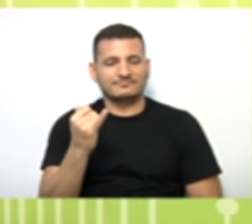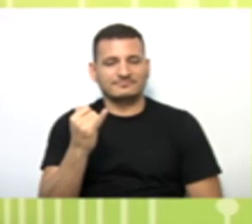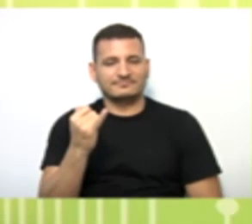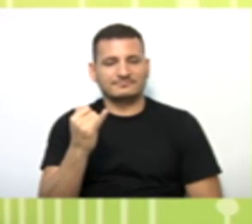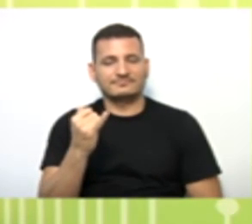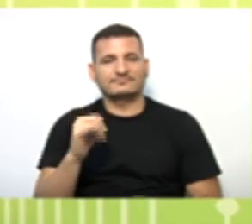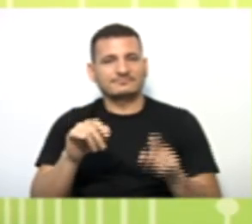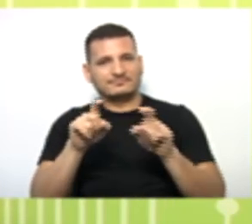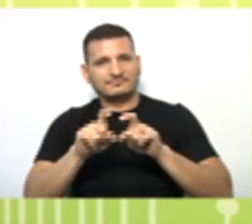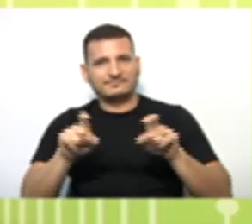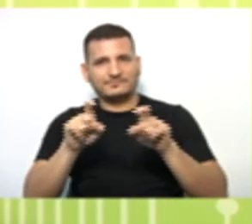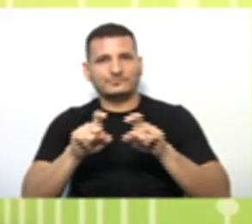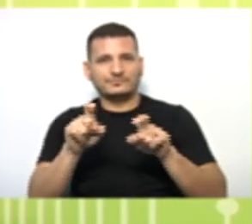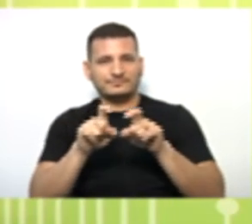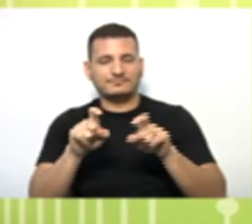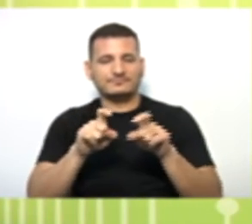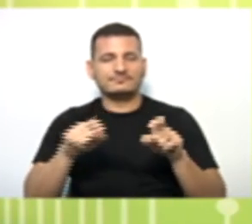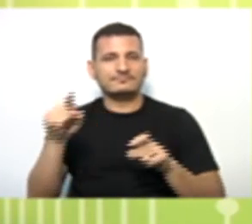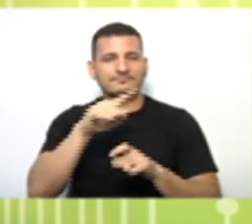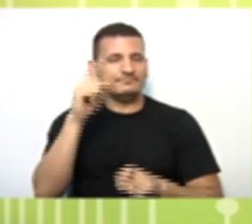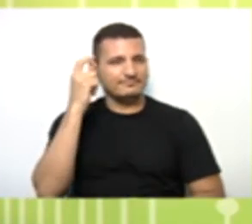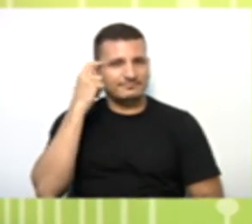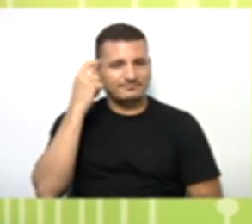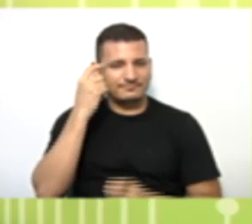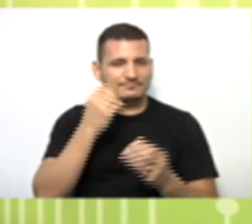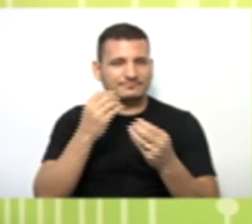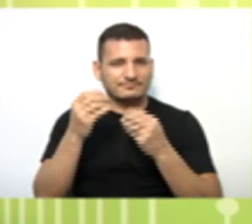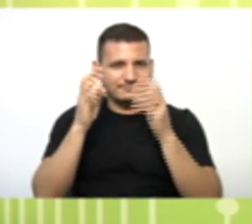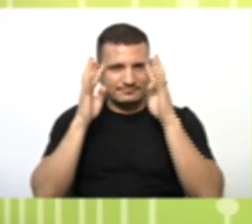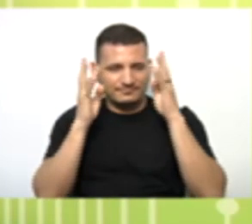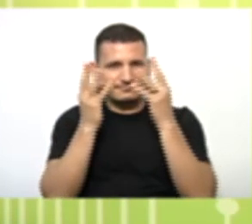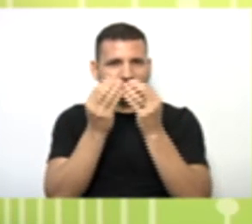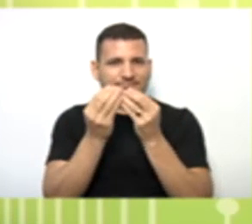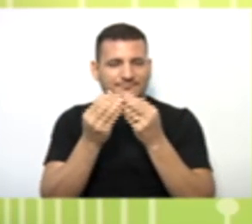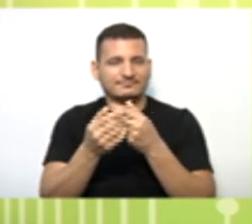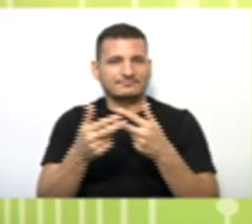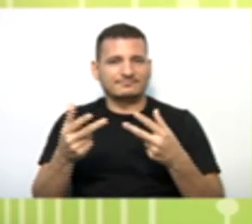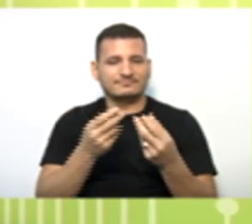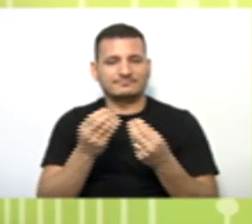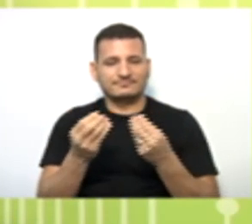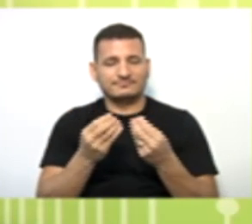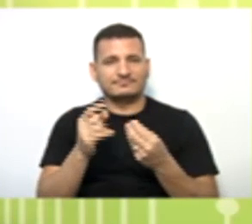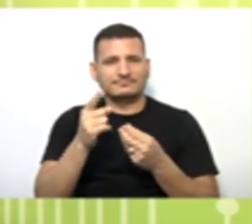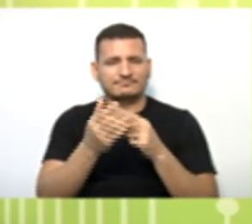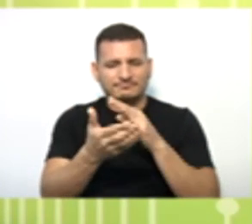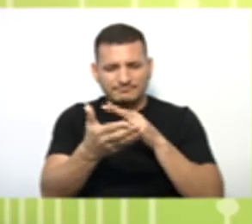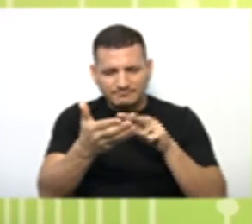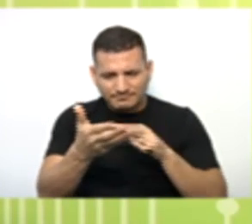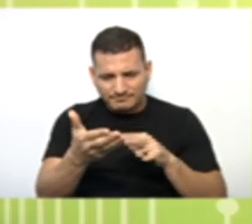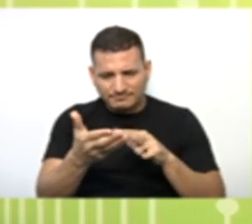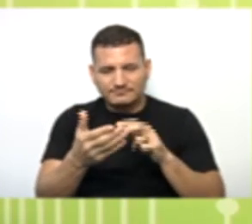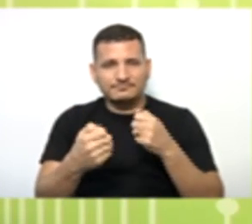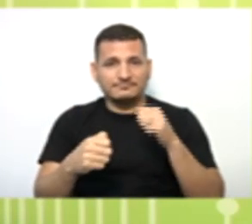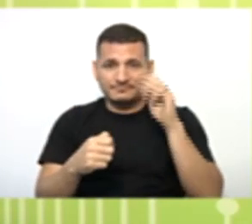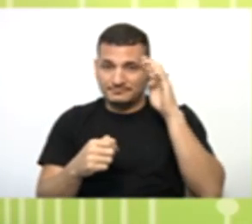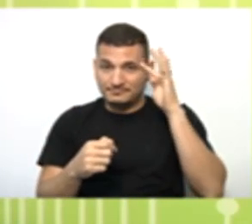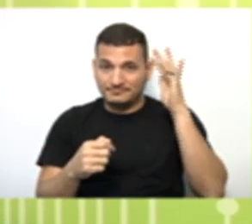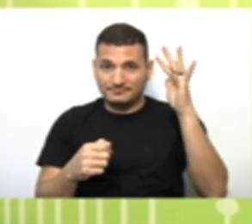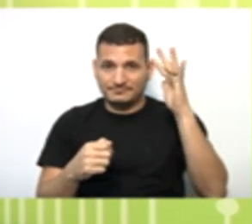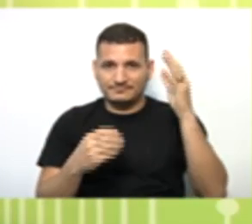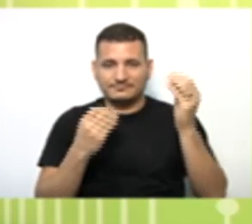Na informática, a gente tem que imaginar situações abstratas, tá? Quando você lê o enunciado de uma questão, você tem que